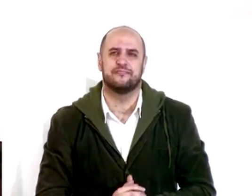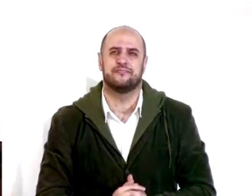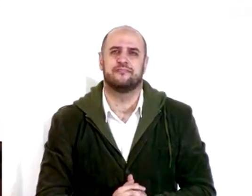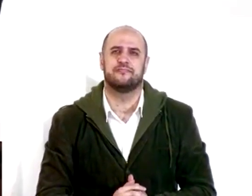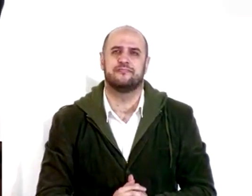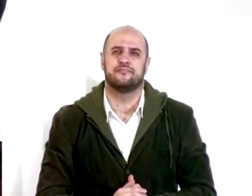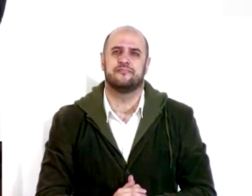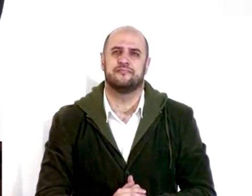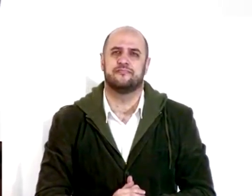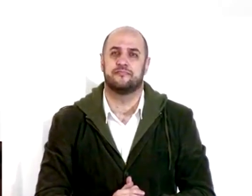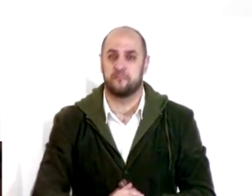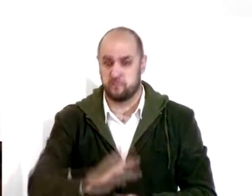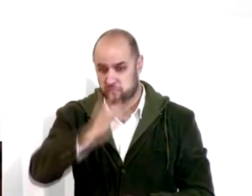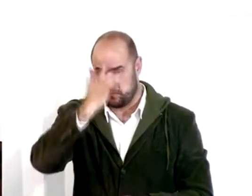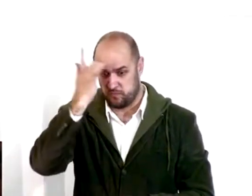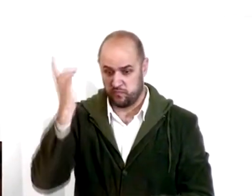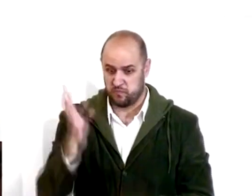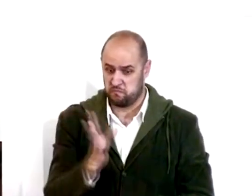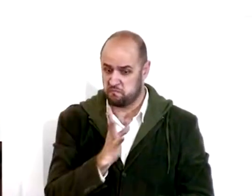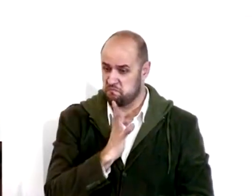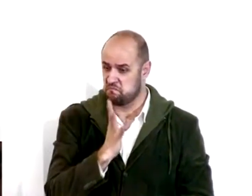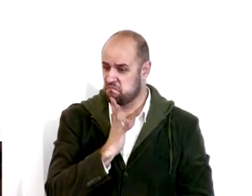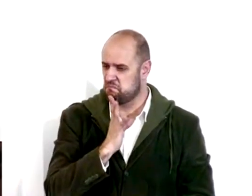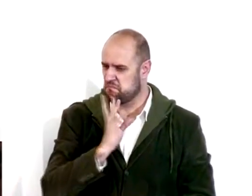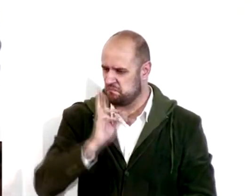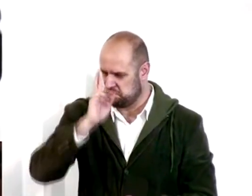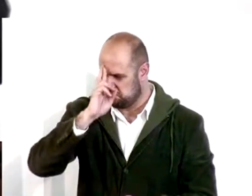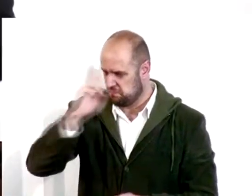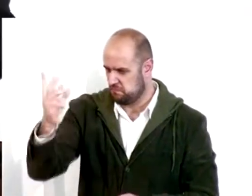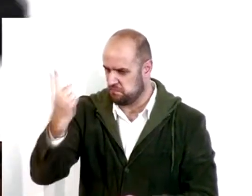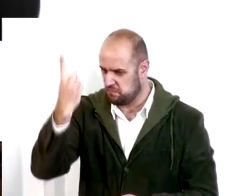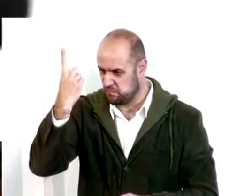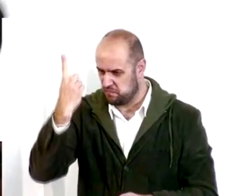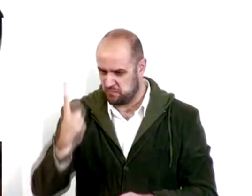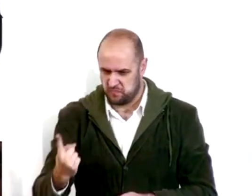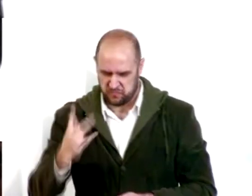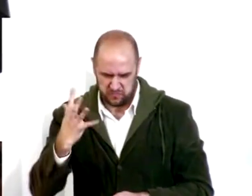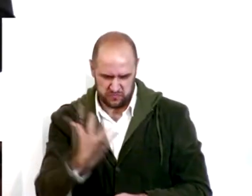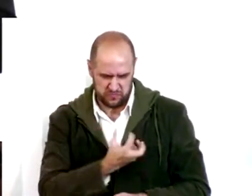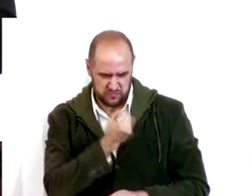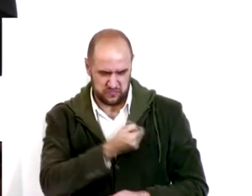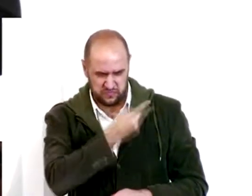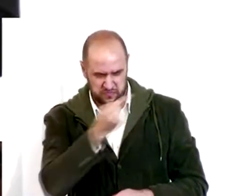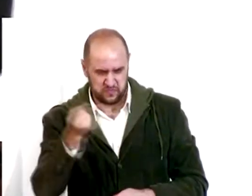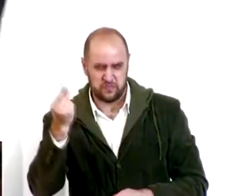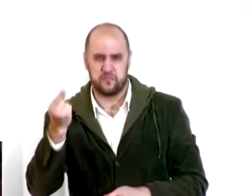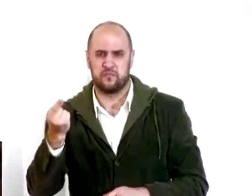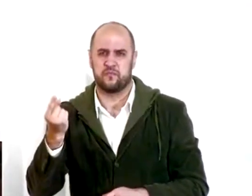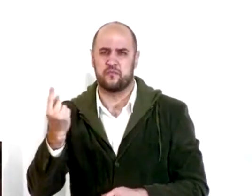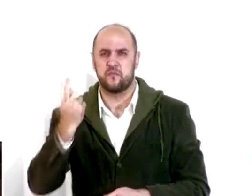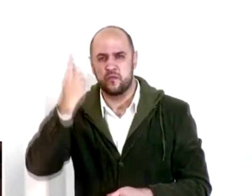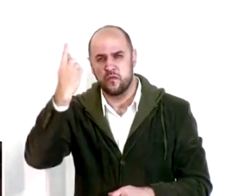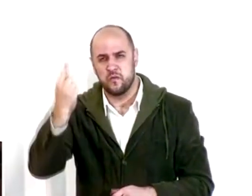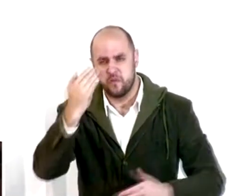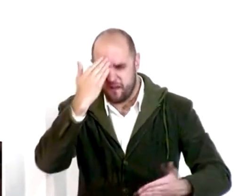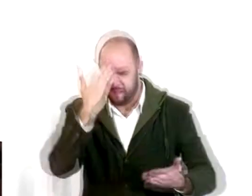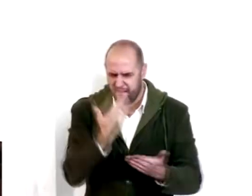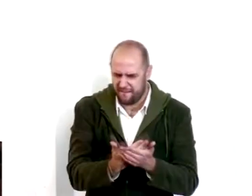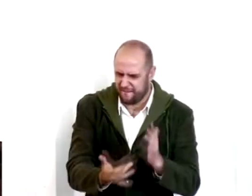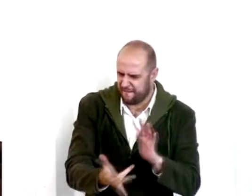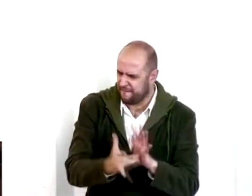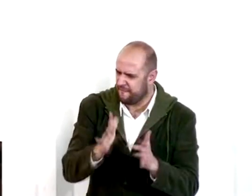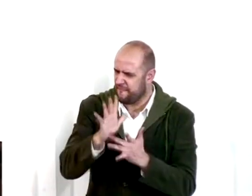que o reconheceram como o seu único e suficiente Salvador, aqueles que creram em